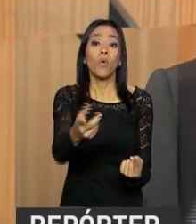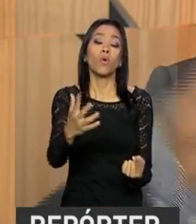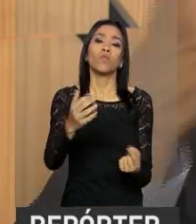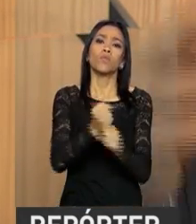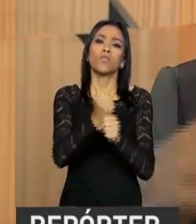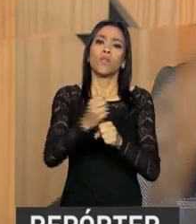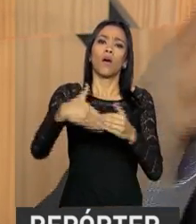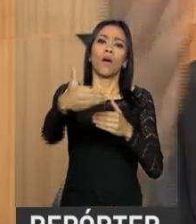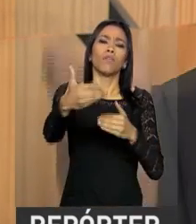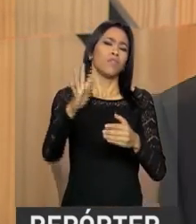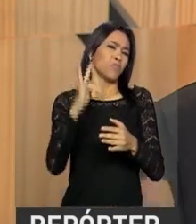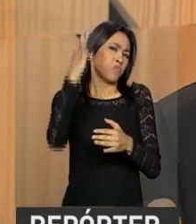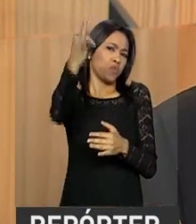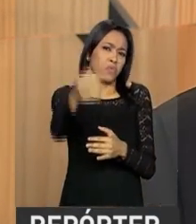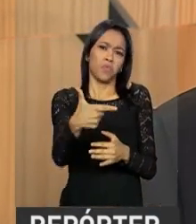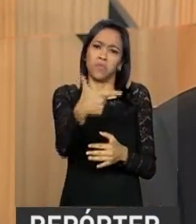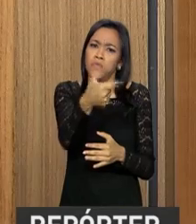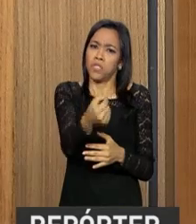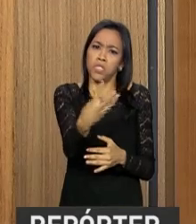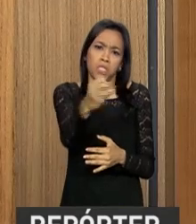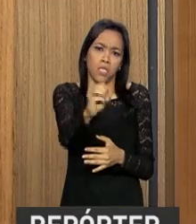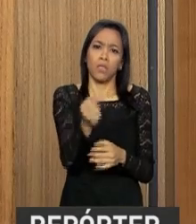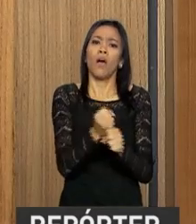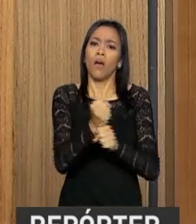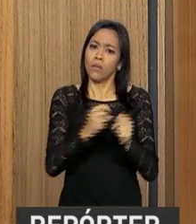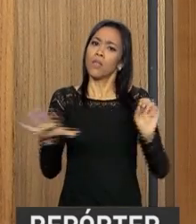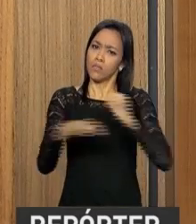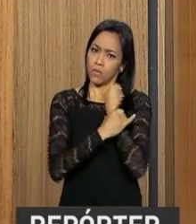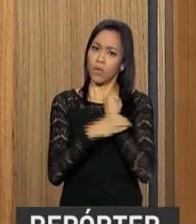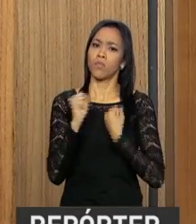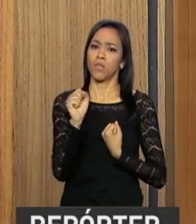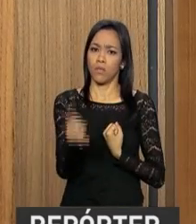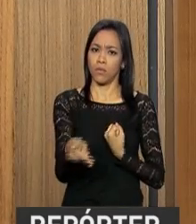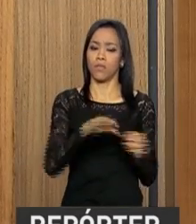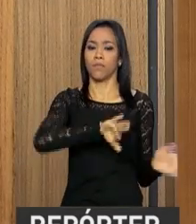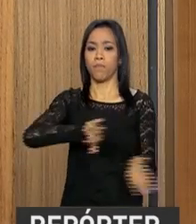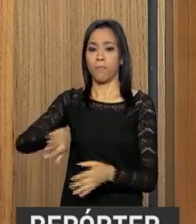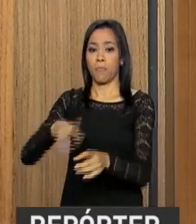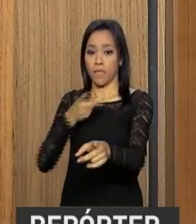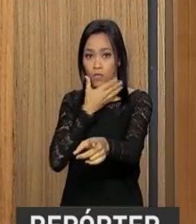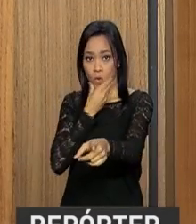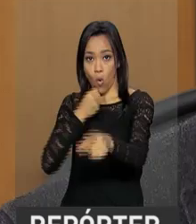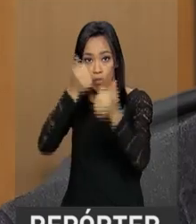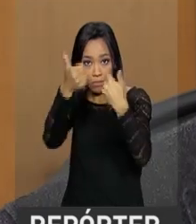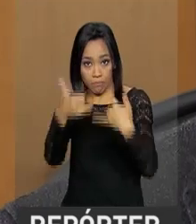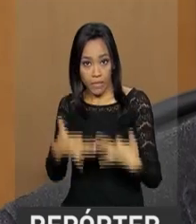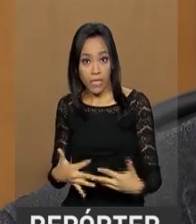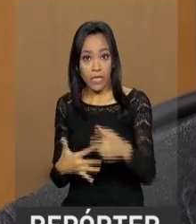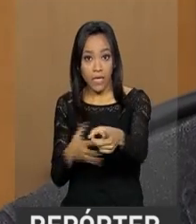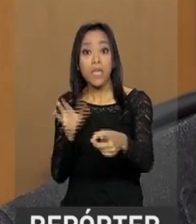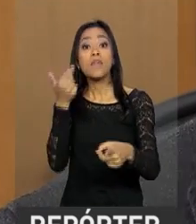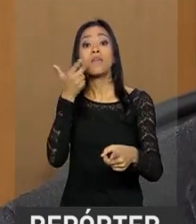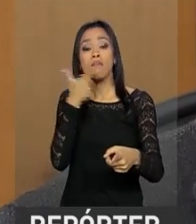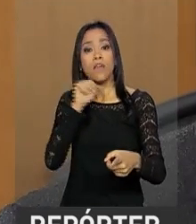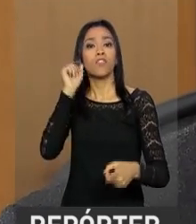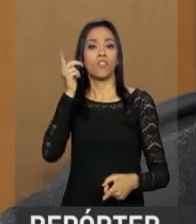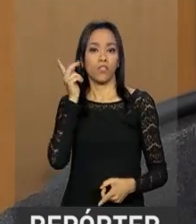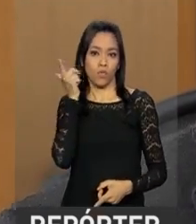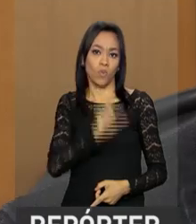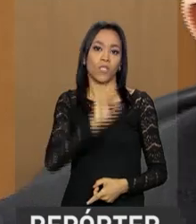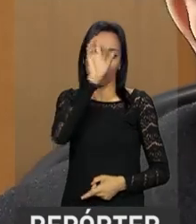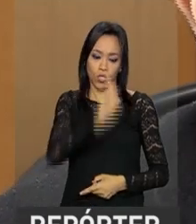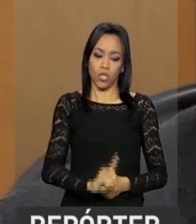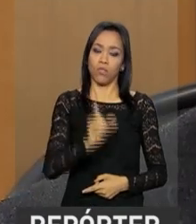dos que vão se aposentar daqui a 20, 30 anos. O secretário de Previdência, Marcelo Caetano, explica que a aposentadoria de quem já tem direito